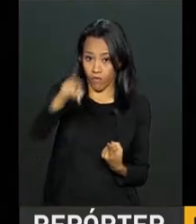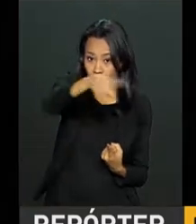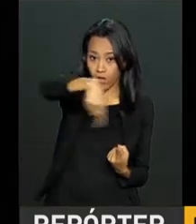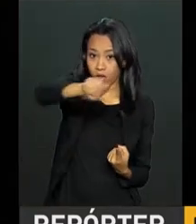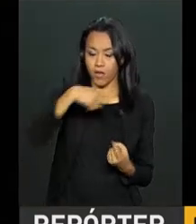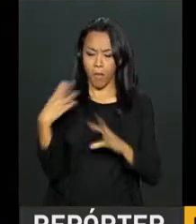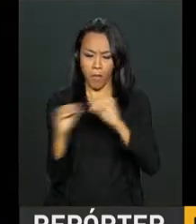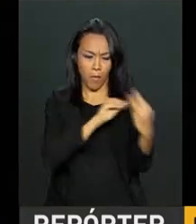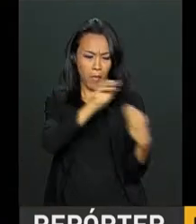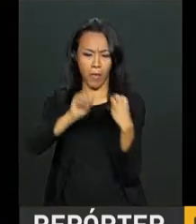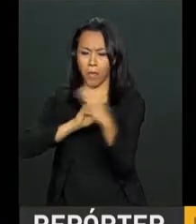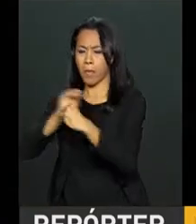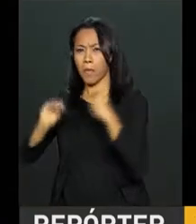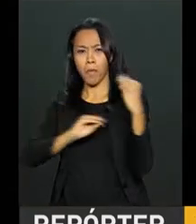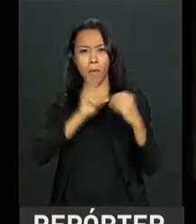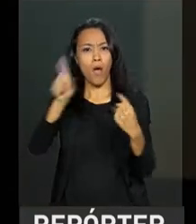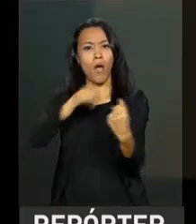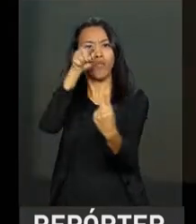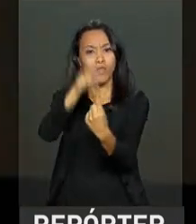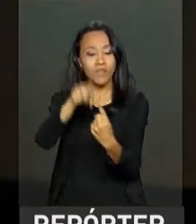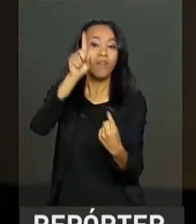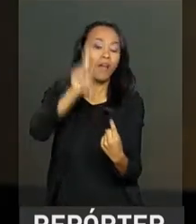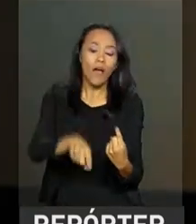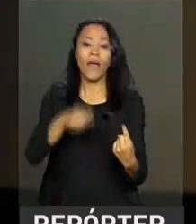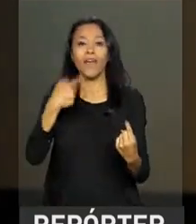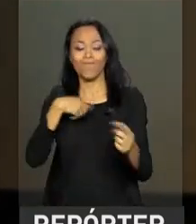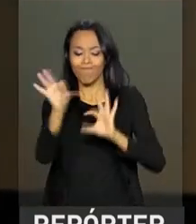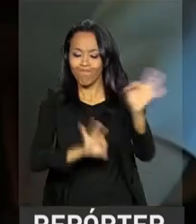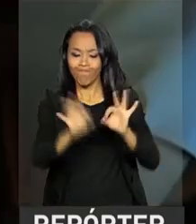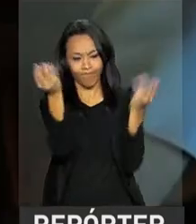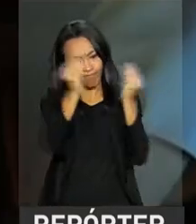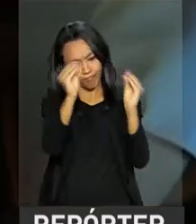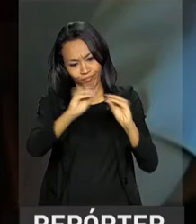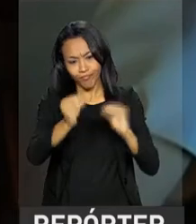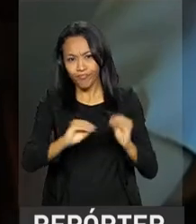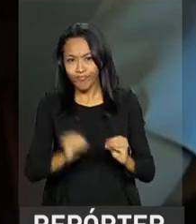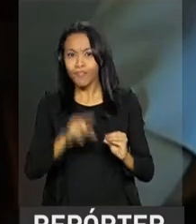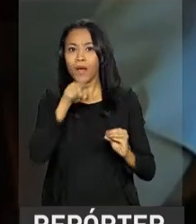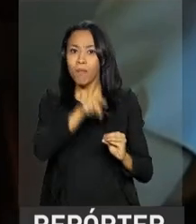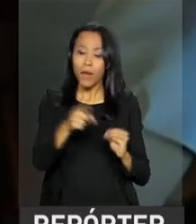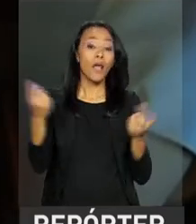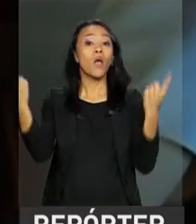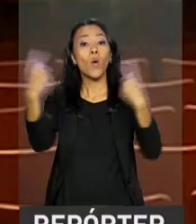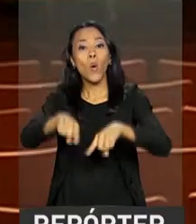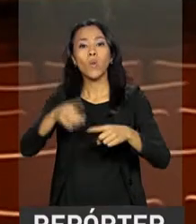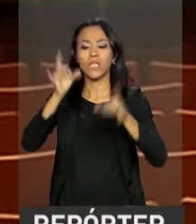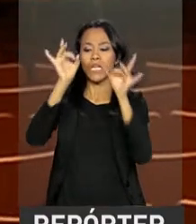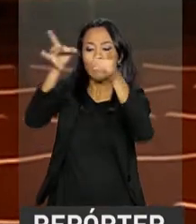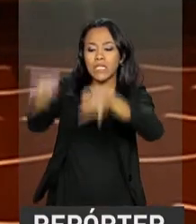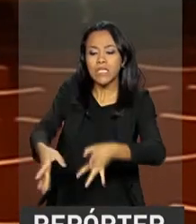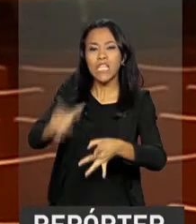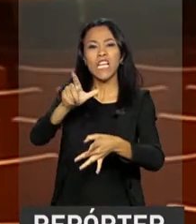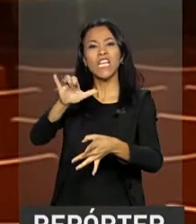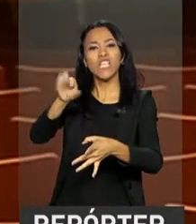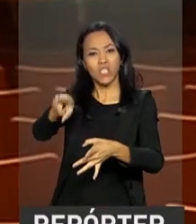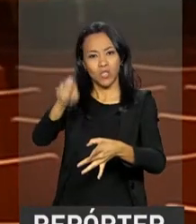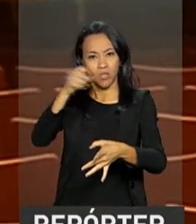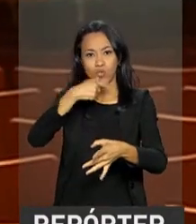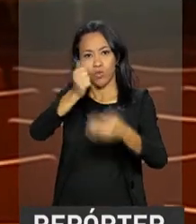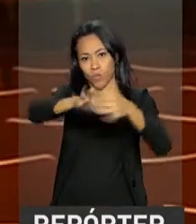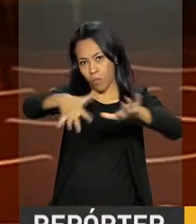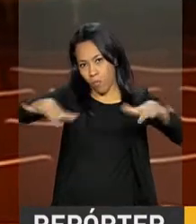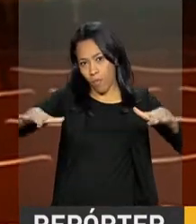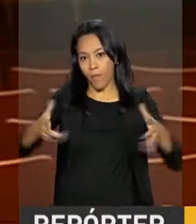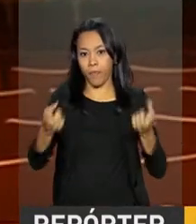realizando debates o objetivo é construir um plano nacional de combate aos resíduos no mar o brasil é apresentou um